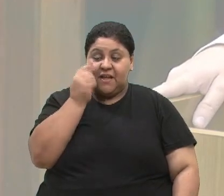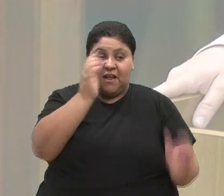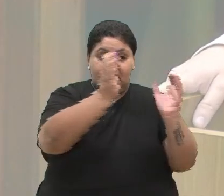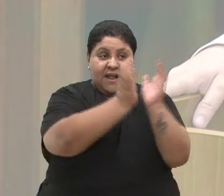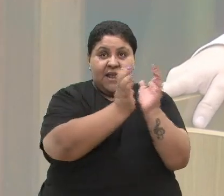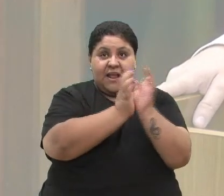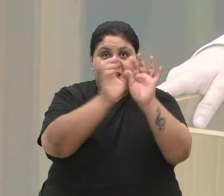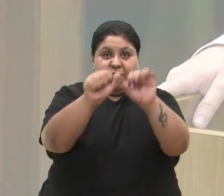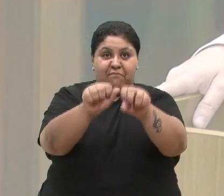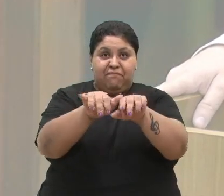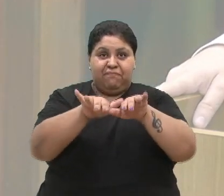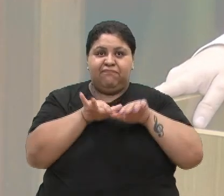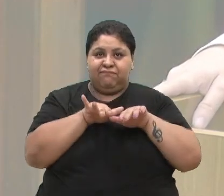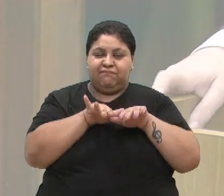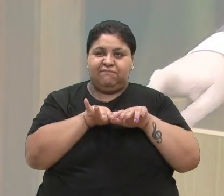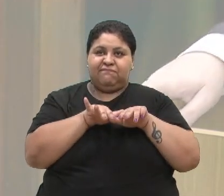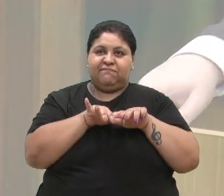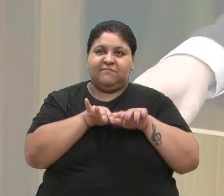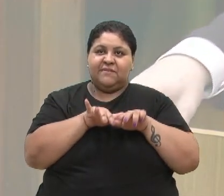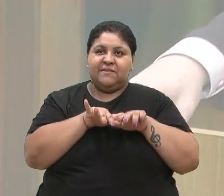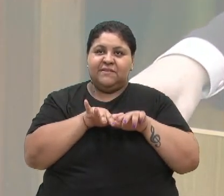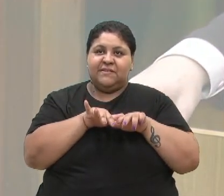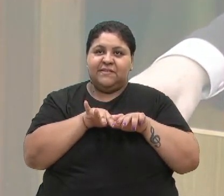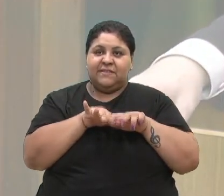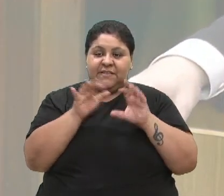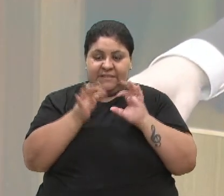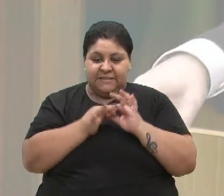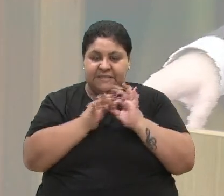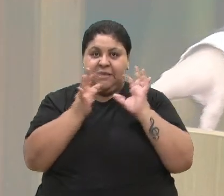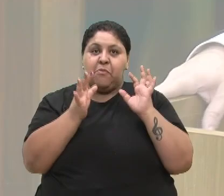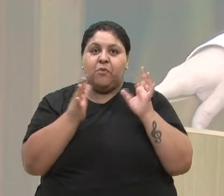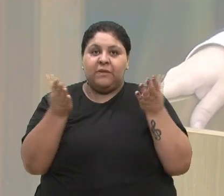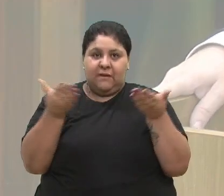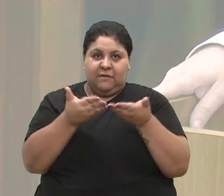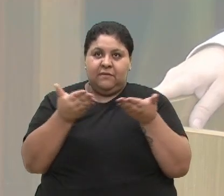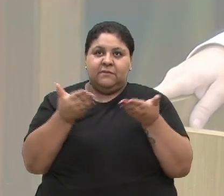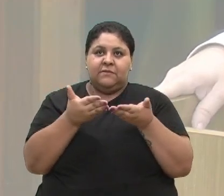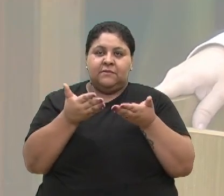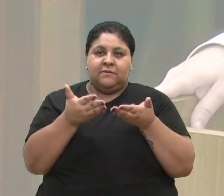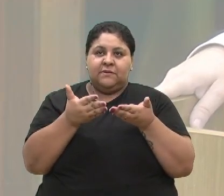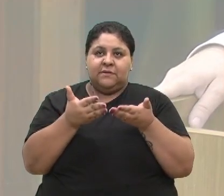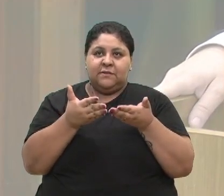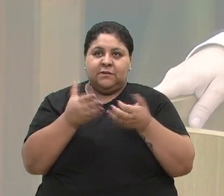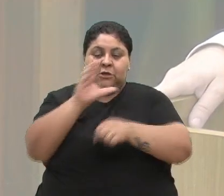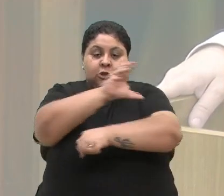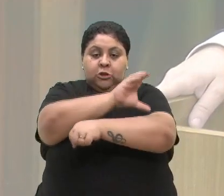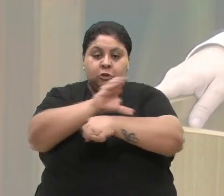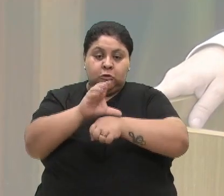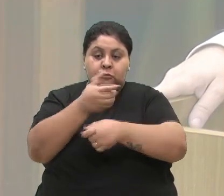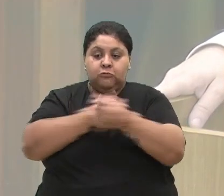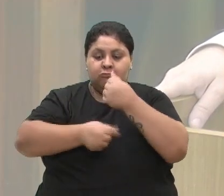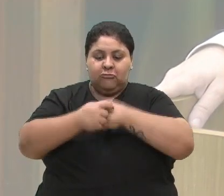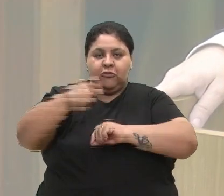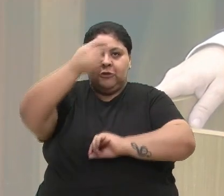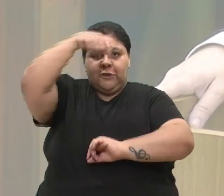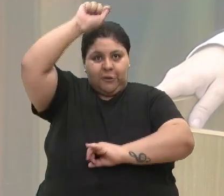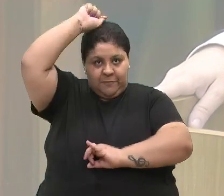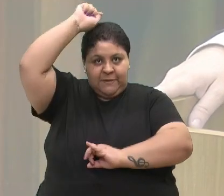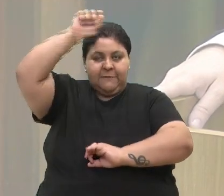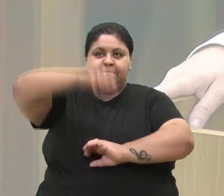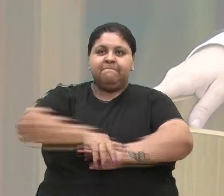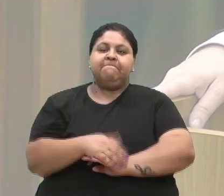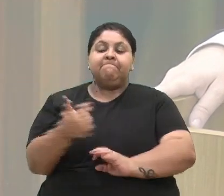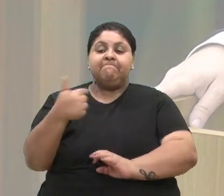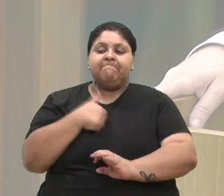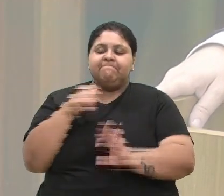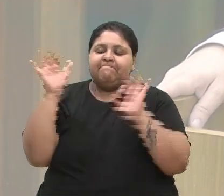na tribuna, na nossa tribuna livre aqui do curso de economia da UCS. Eu